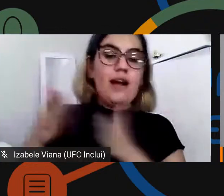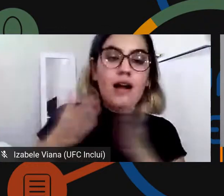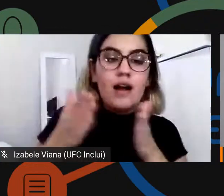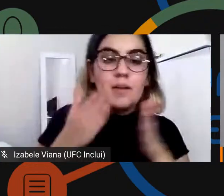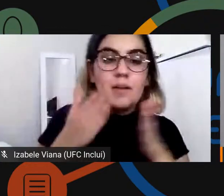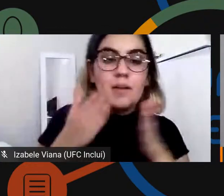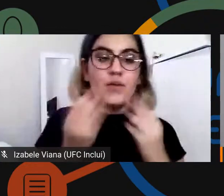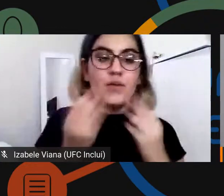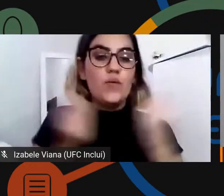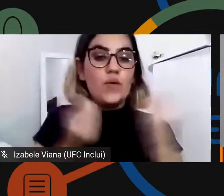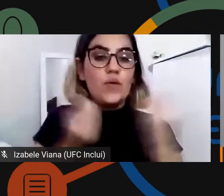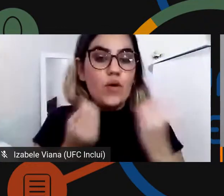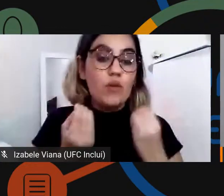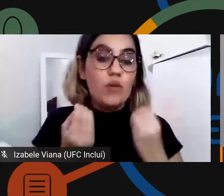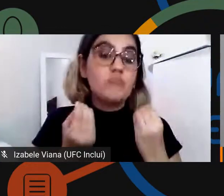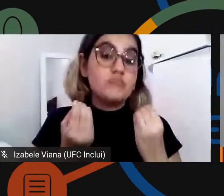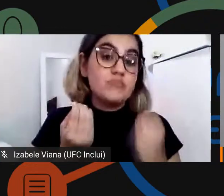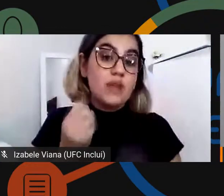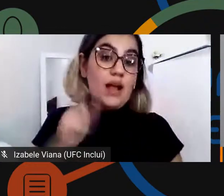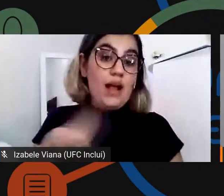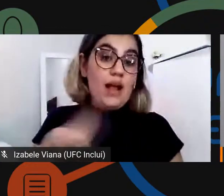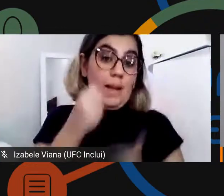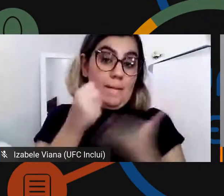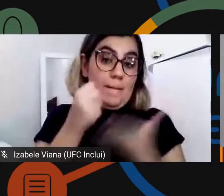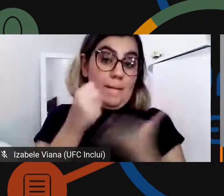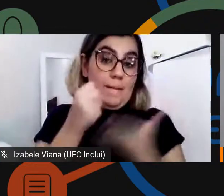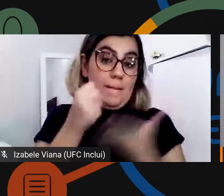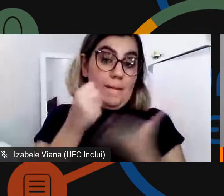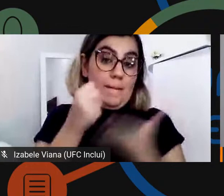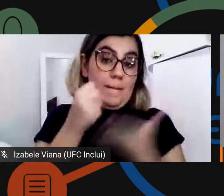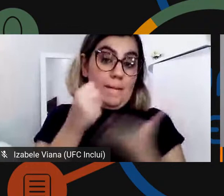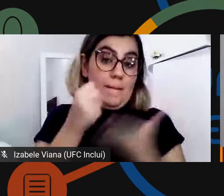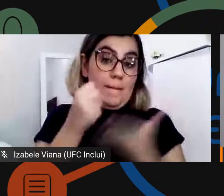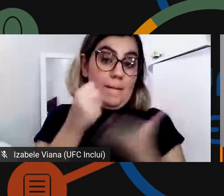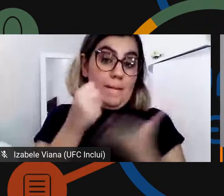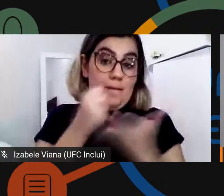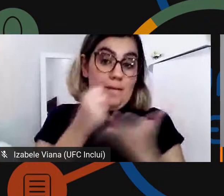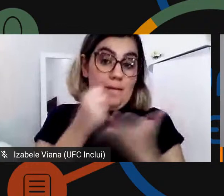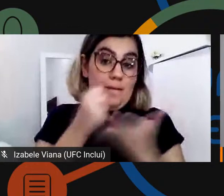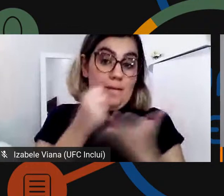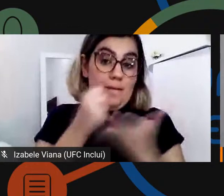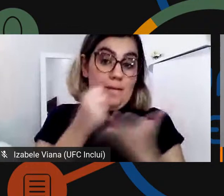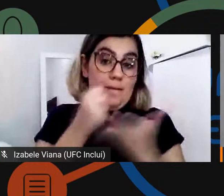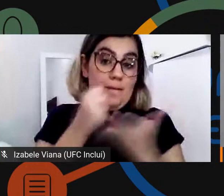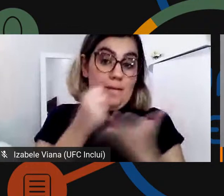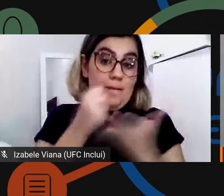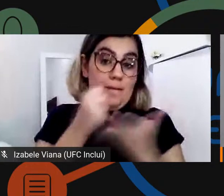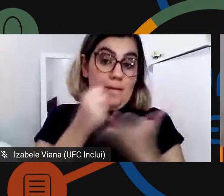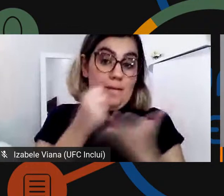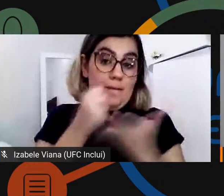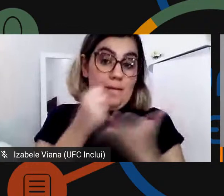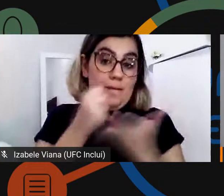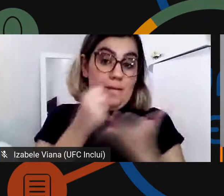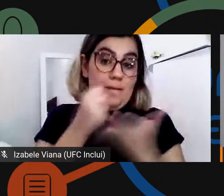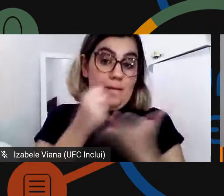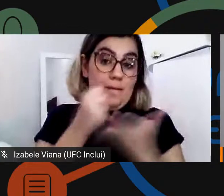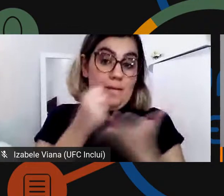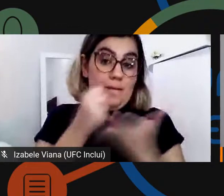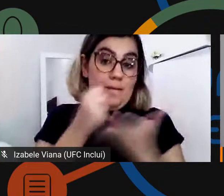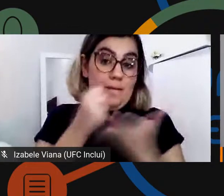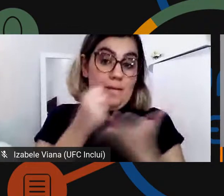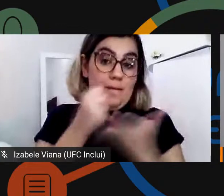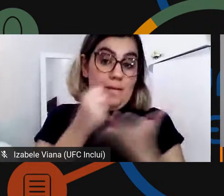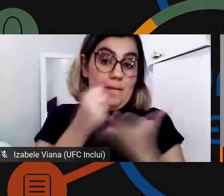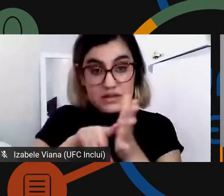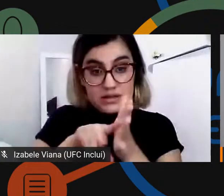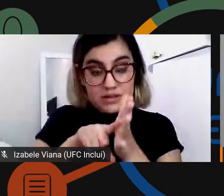tem como a base a metodologia. Então, toda a discussão necessária para a gente é muito relevante enquanto pesquisador. E a produção científica é justamente o resultado final daquilo que a gente